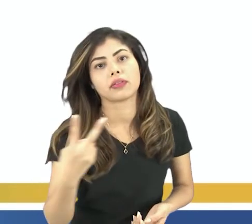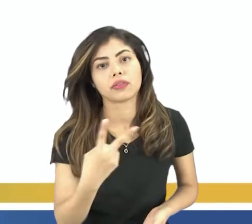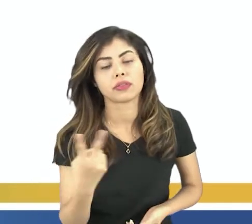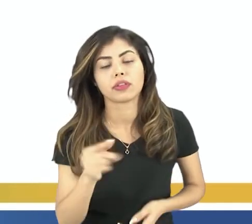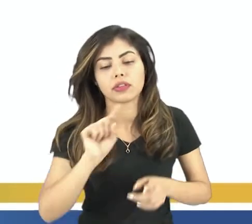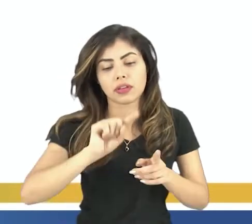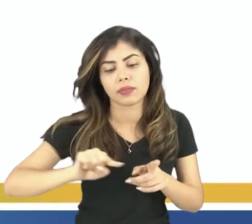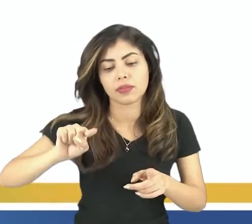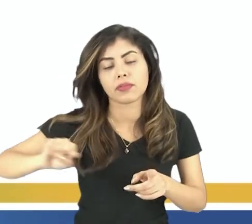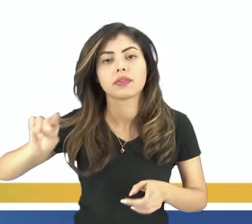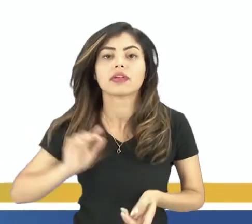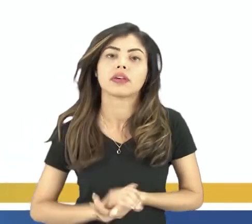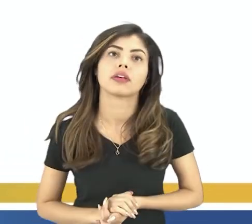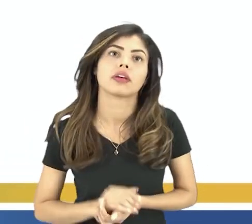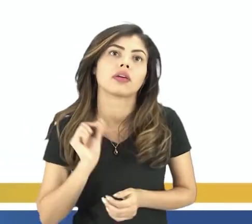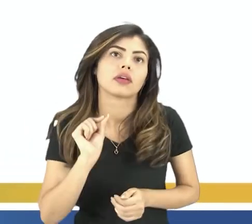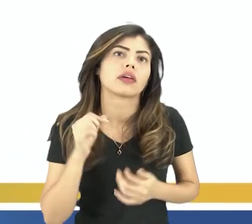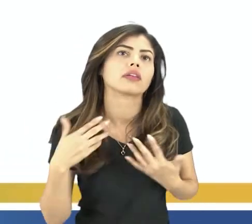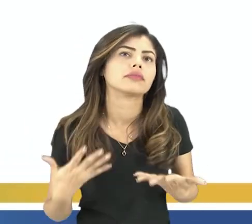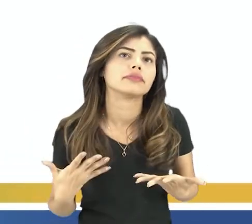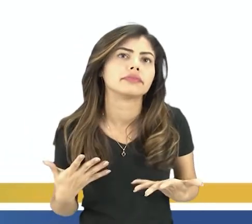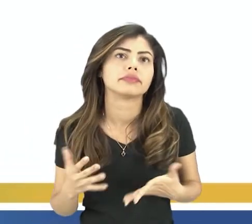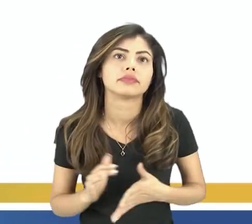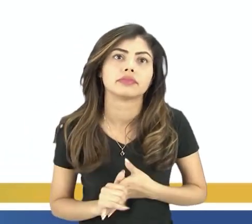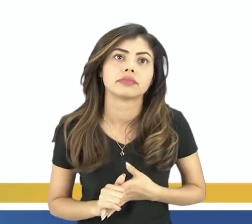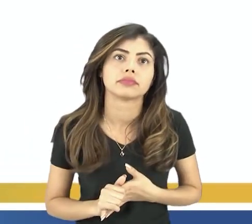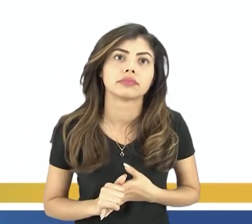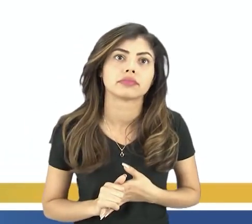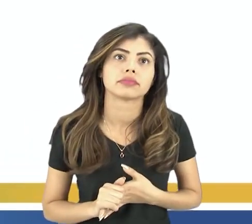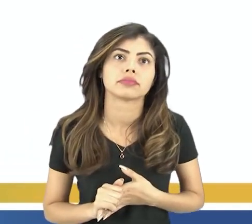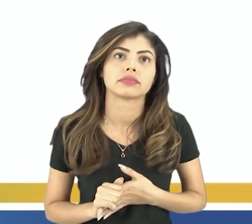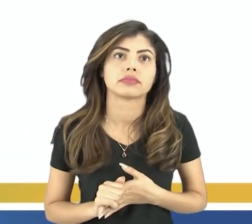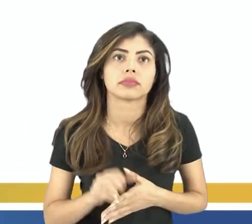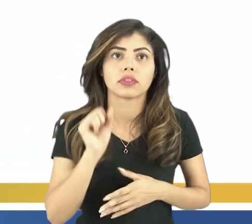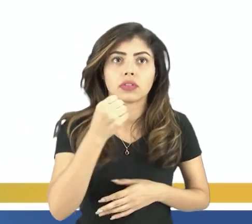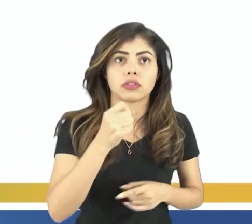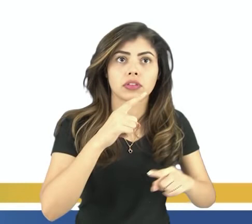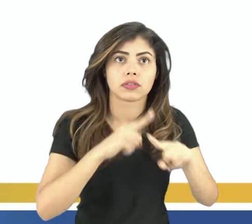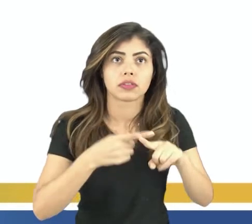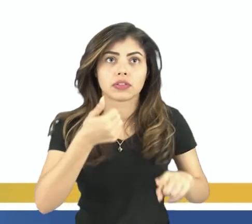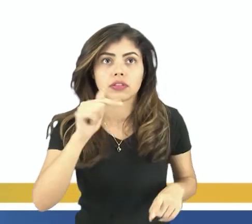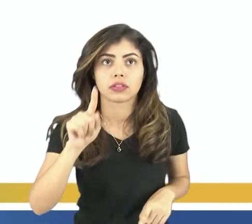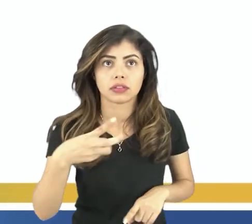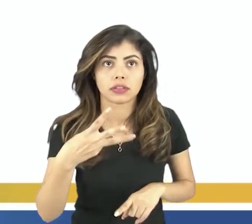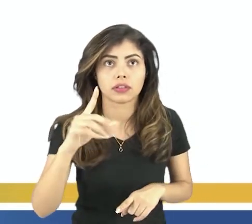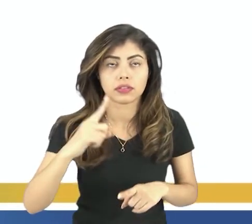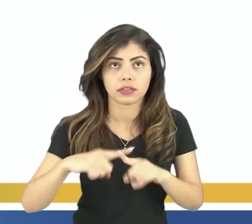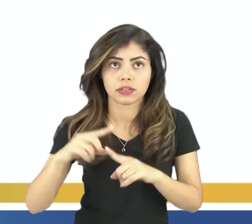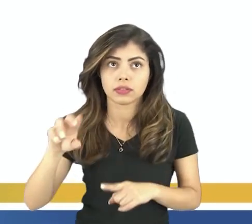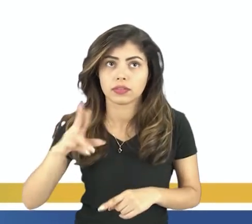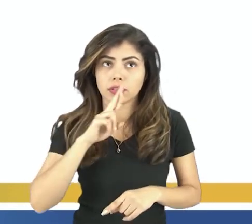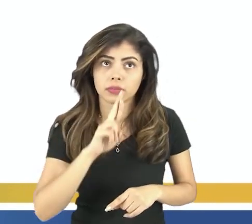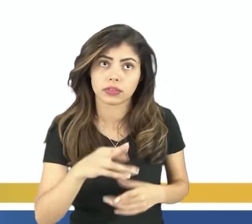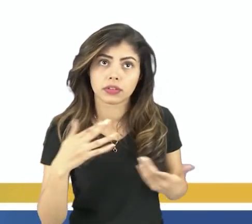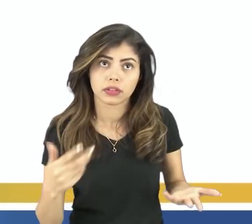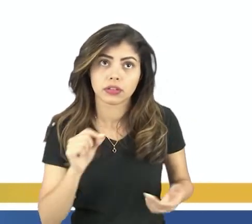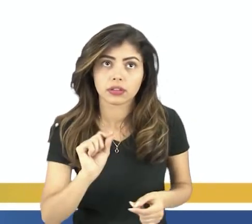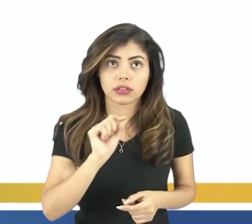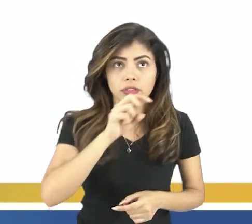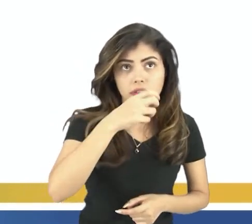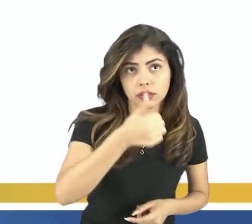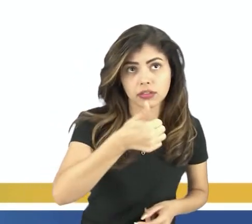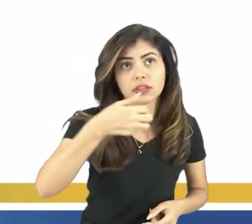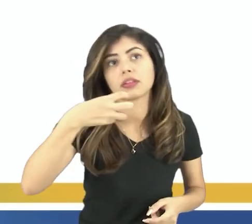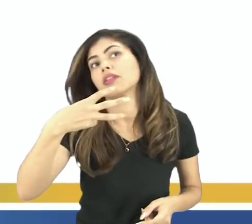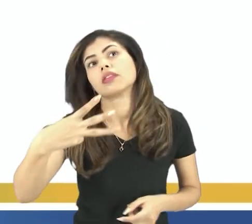a vírgula. Então, o que tem na equação agora? 8 raiz de 3 vezes 10 a menos 2. Resolvendo isso aí, a gente vai ter que a raiz